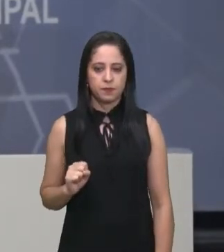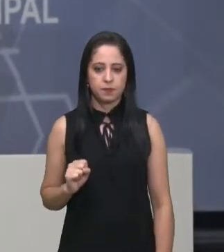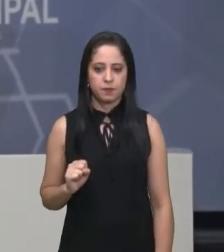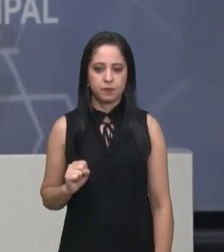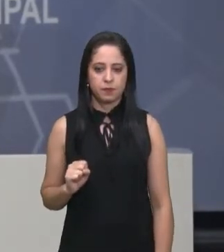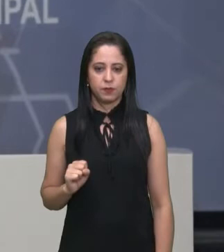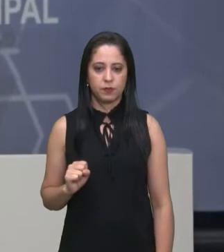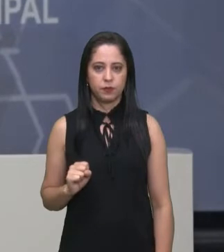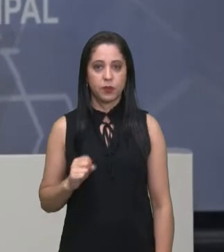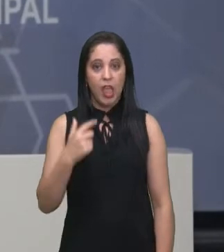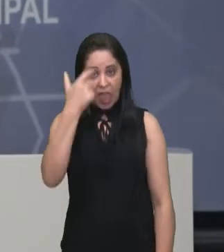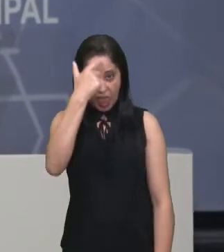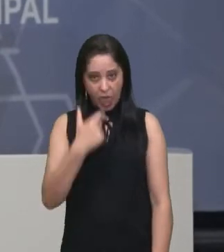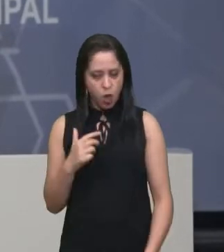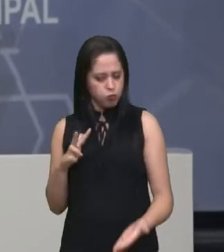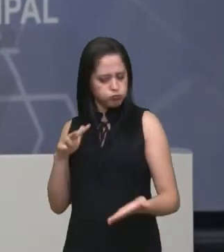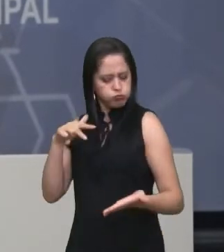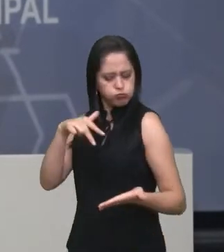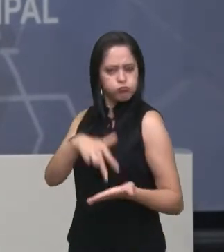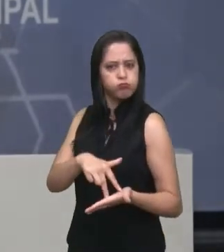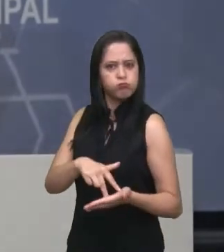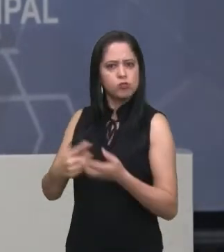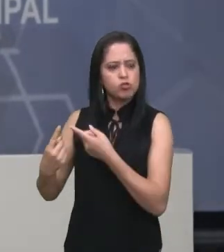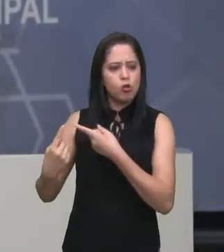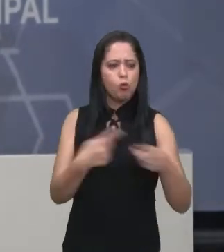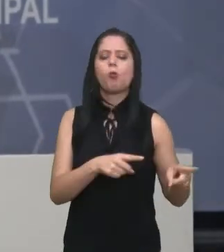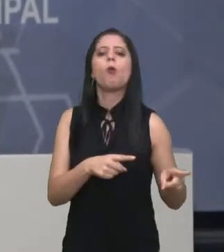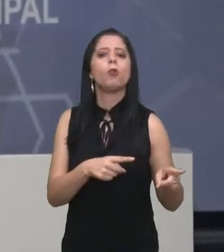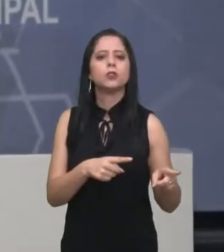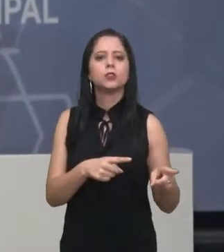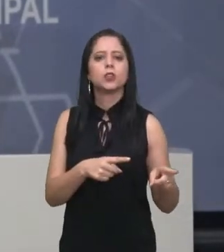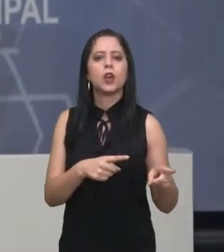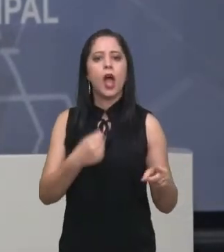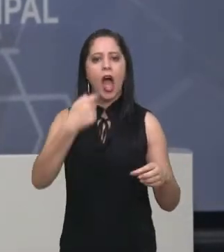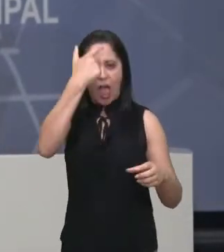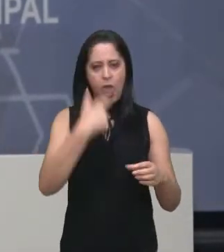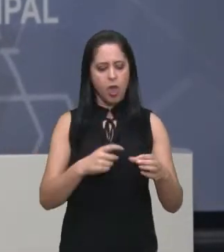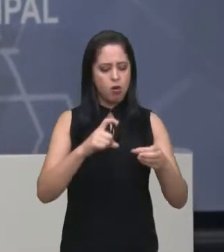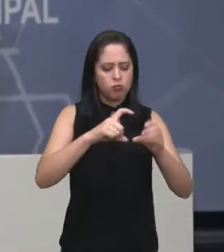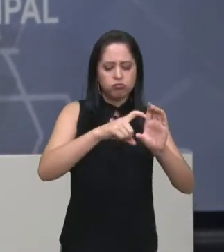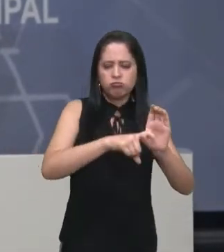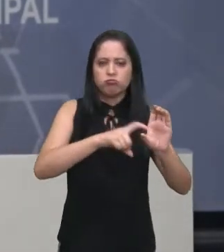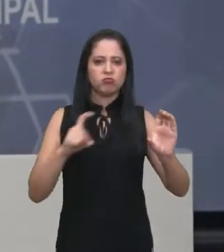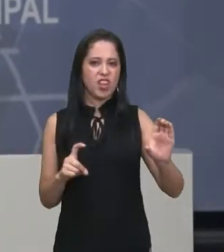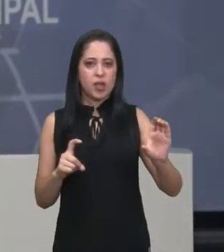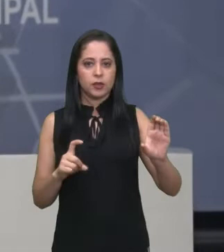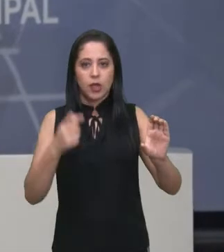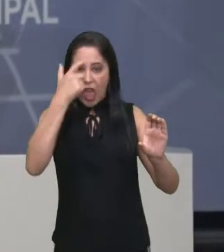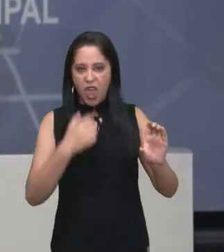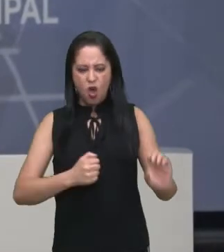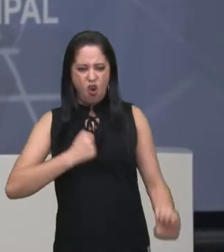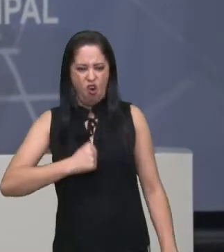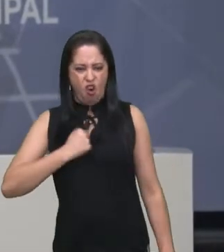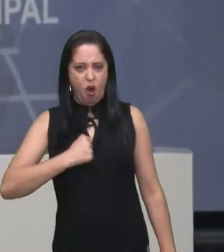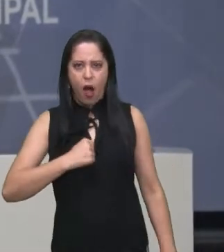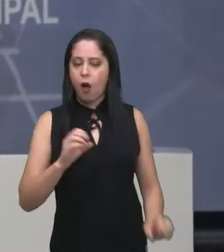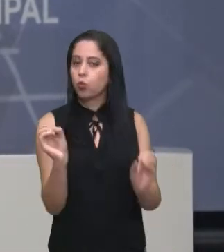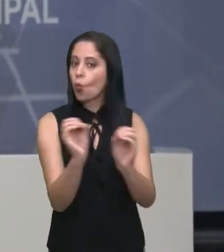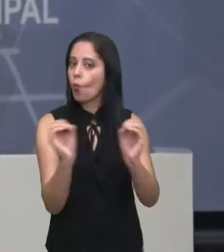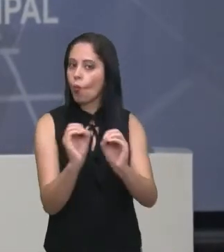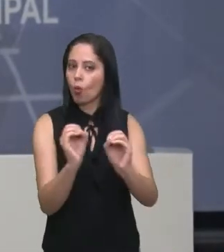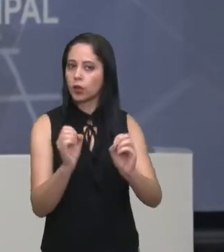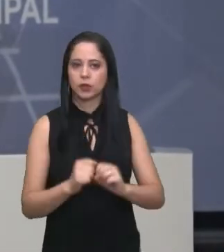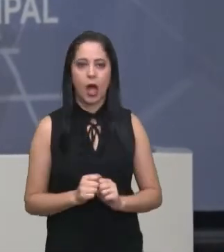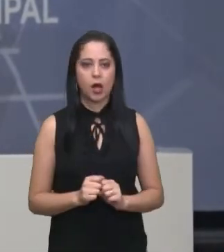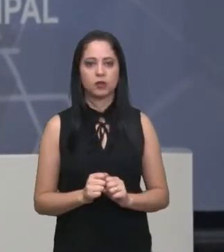Me posiciono contra, sou um vereador independente, não tenho raiva de ninguém, não uso pó de arroz